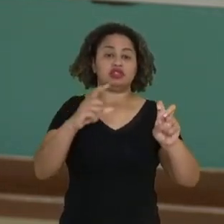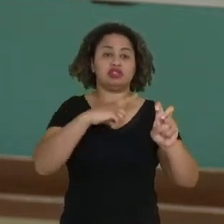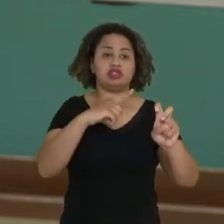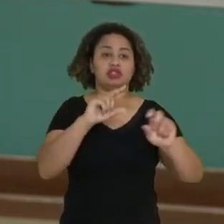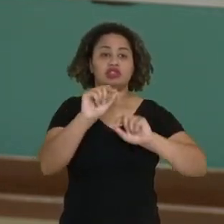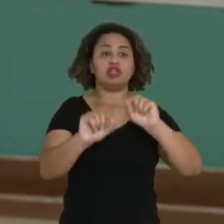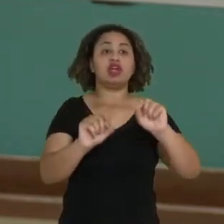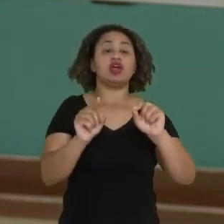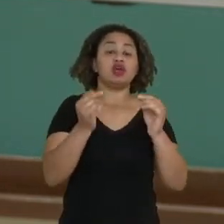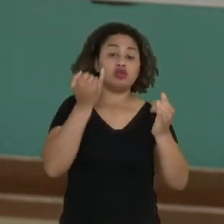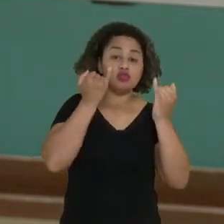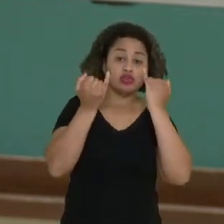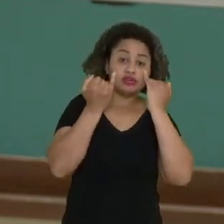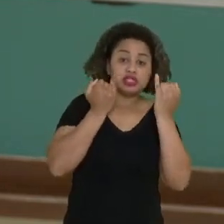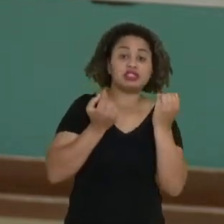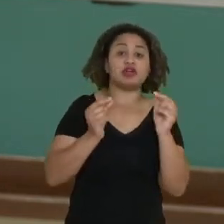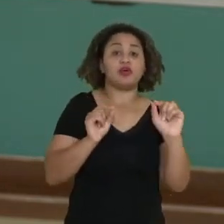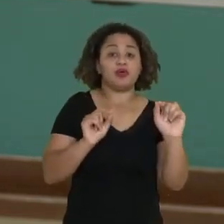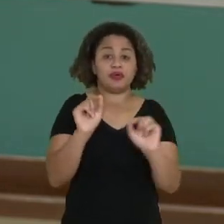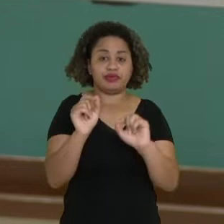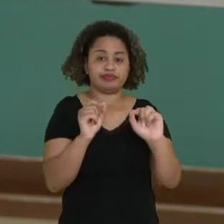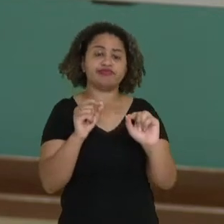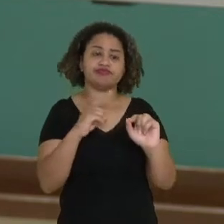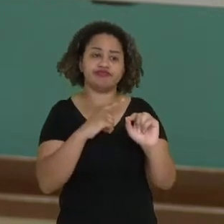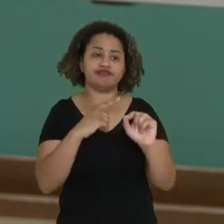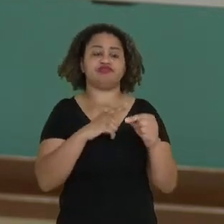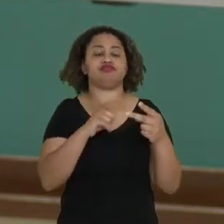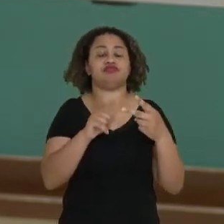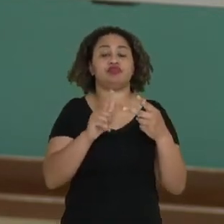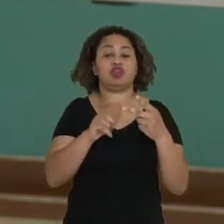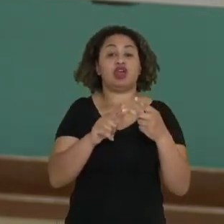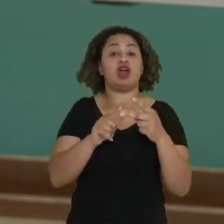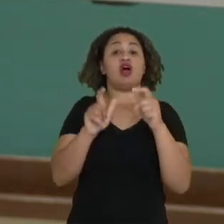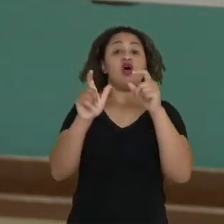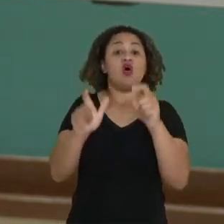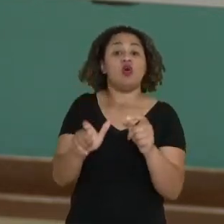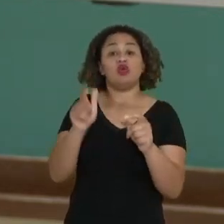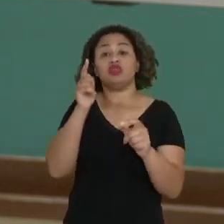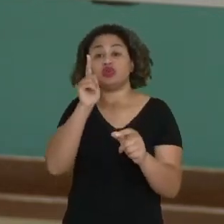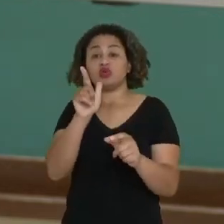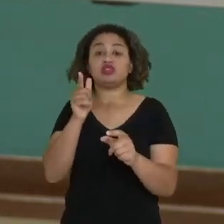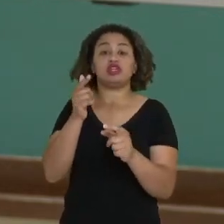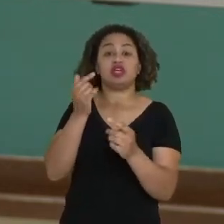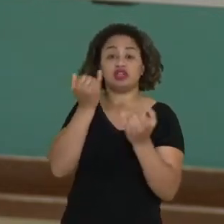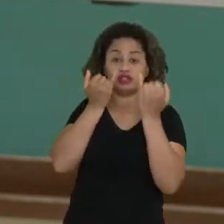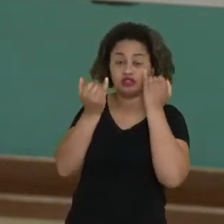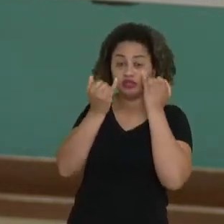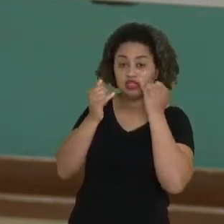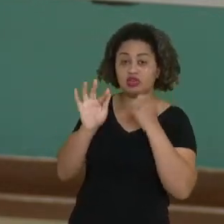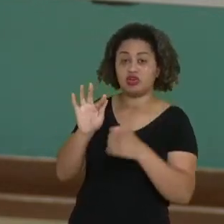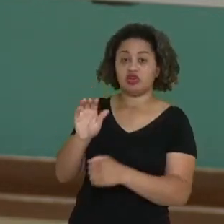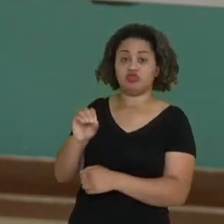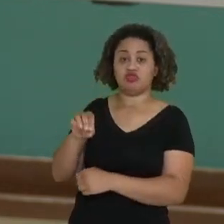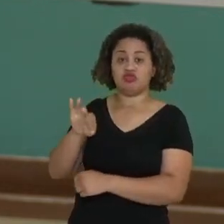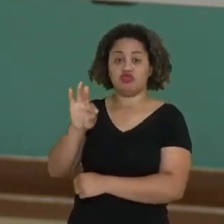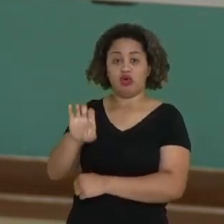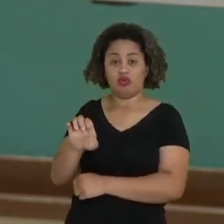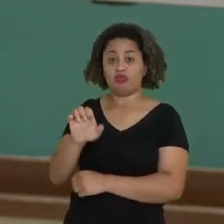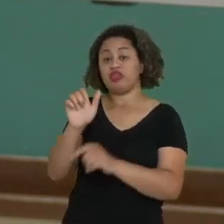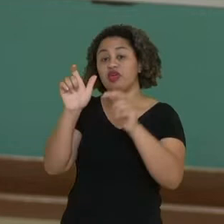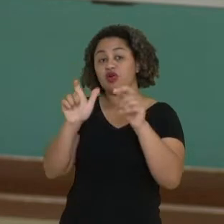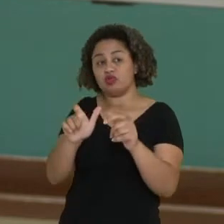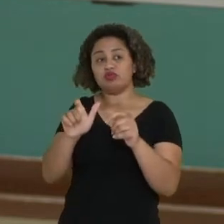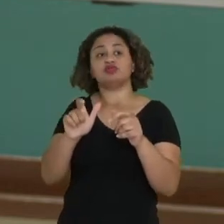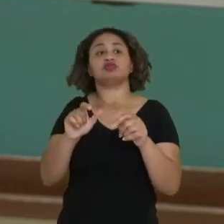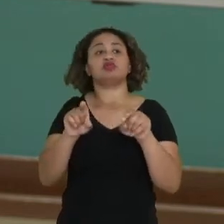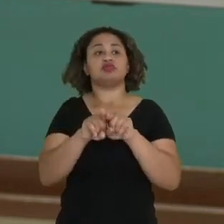que informação se refere. A fonte, ou seja, de onde as informações foram retiradas,